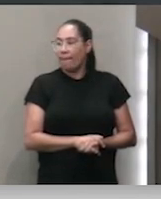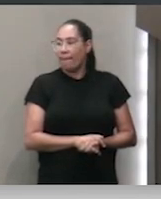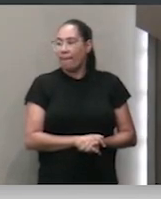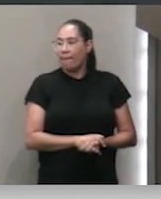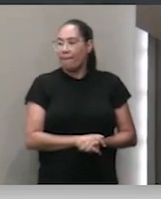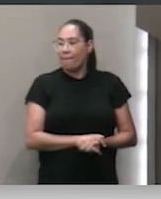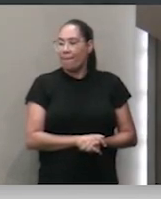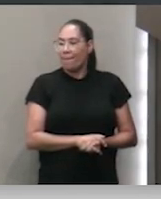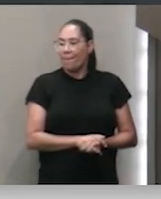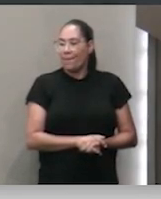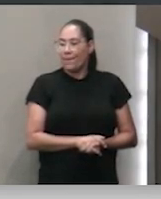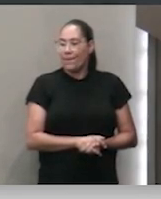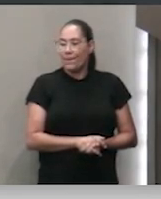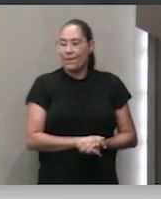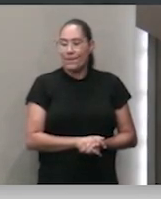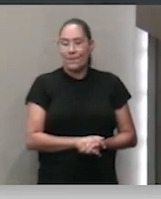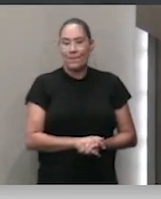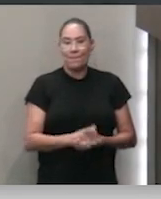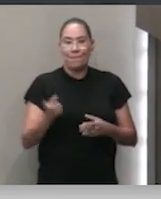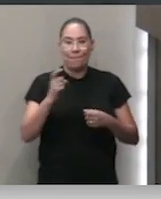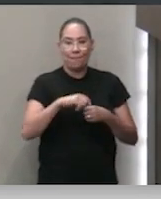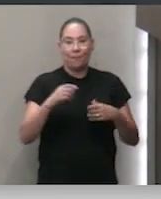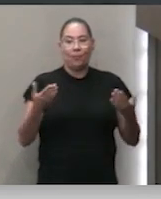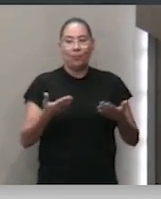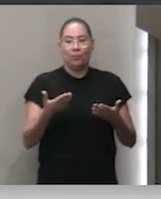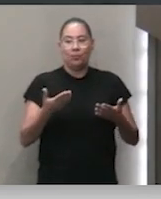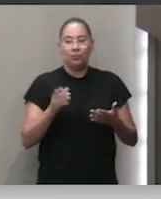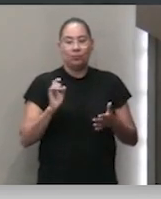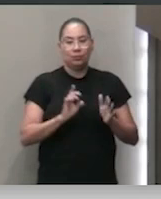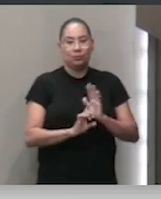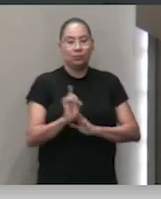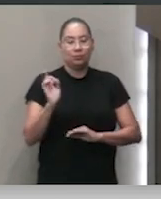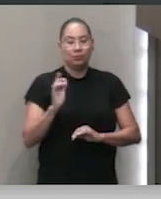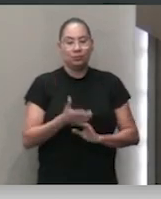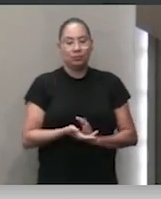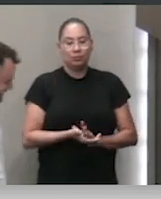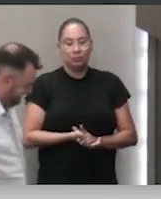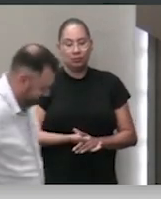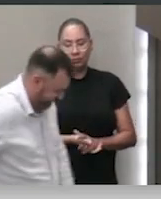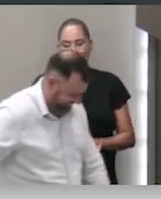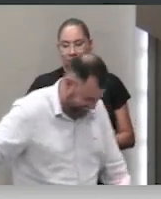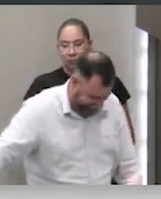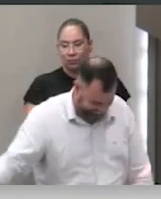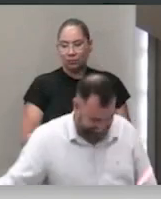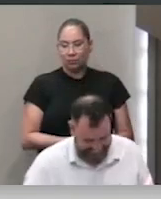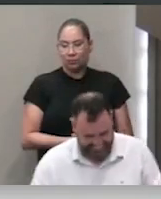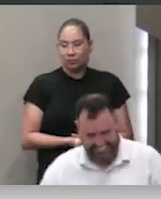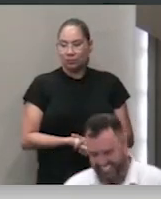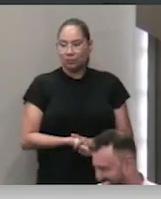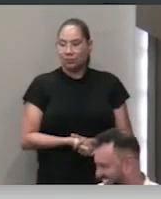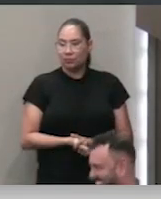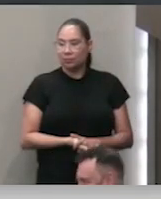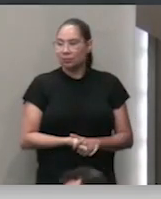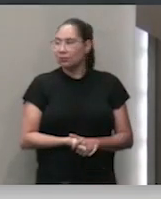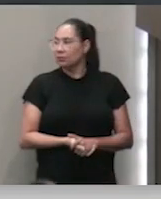aqui. Obrigado. Agora de volta ativa, tá? O pessoal perguntando do senhor aí. Obrigado, isso é importante. Quando sintam falta da